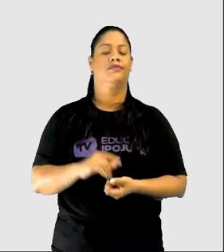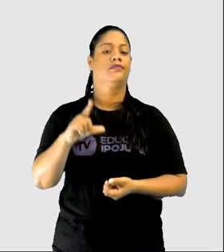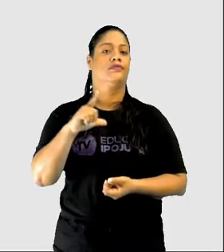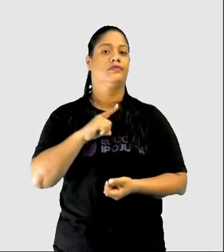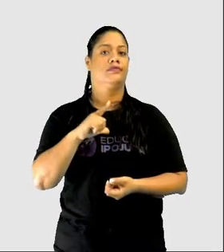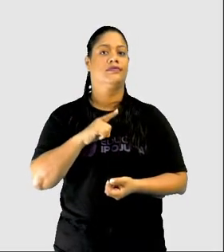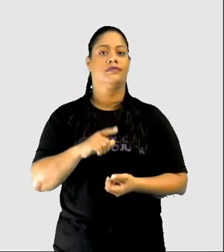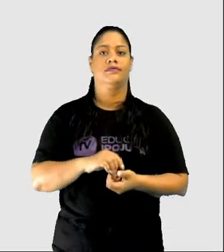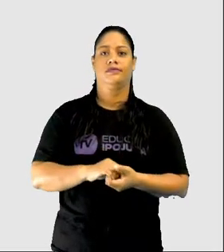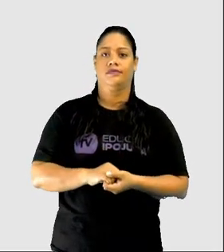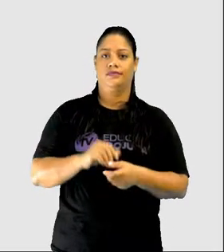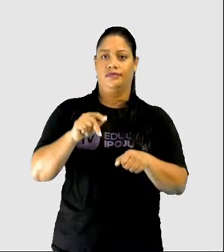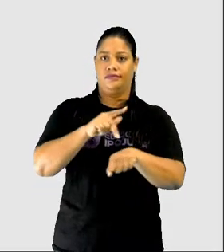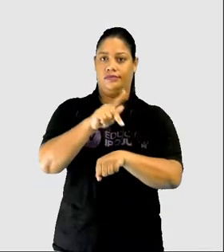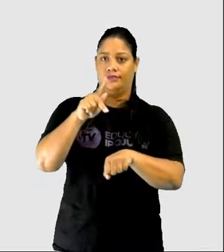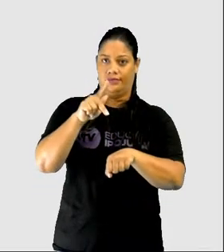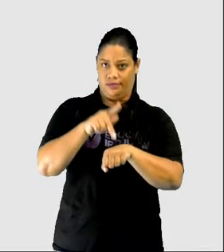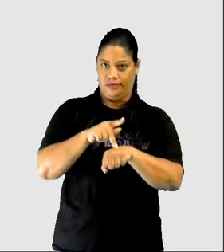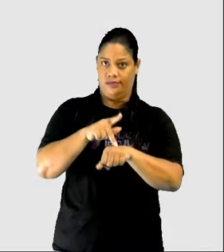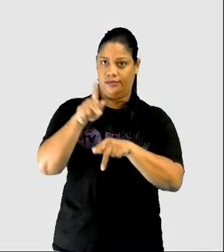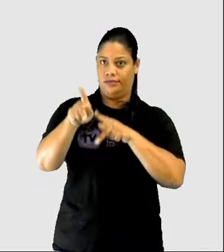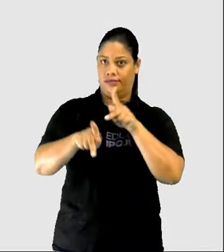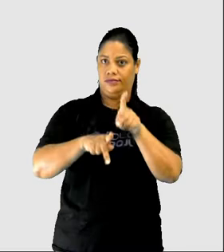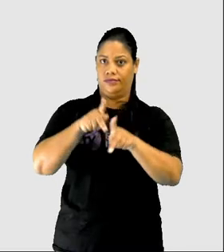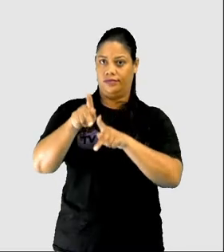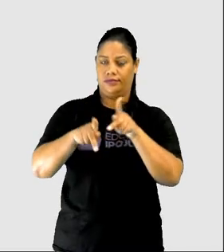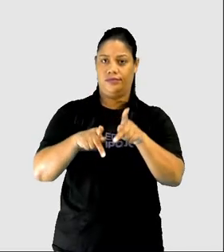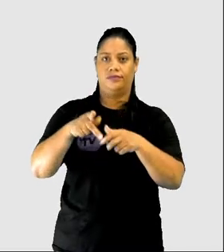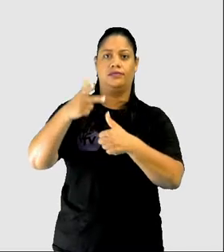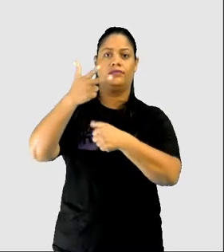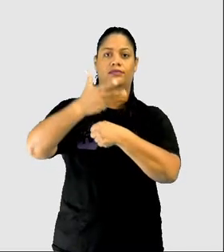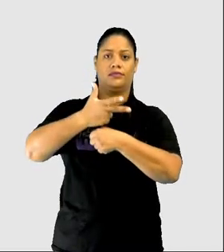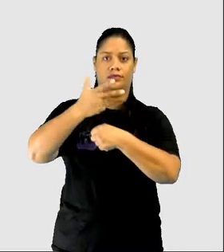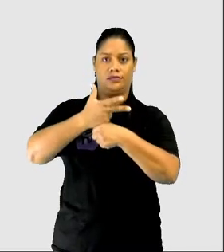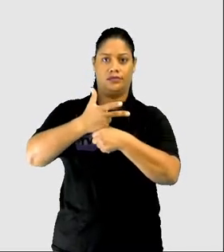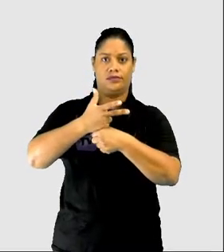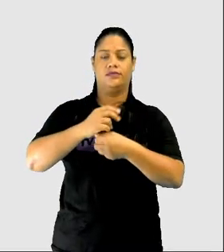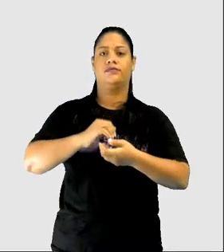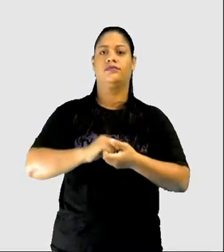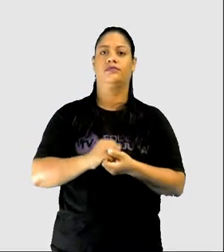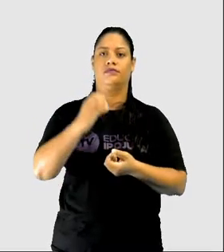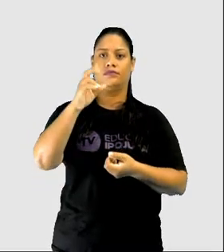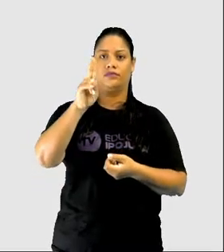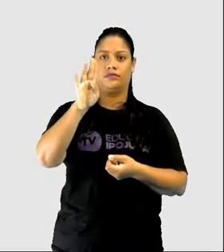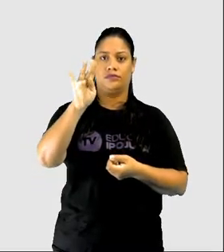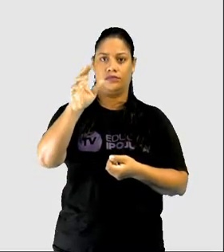tem os países mais populosos, a Guatemala, Cuba e Haiti,